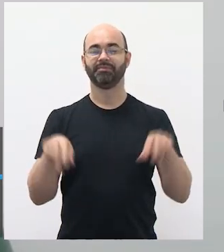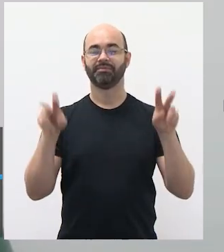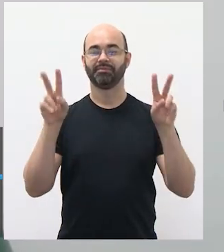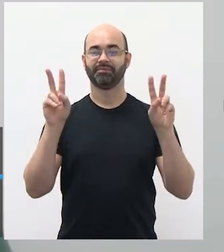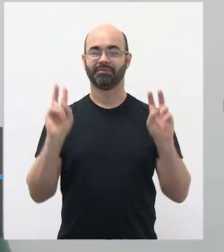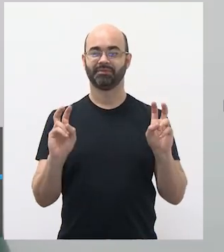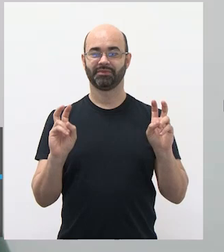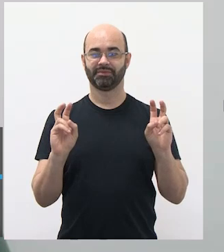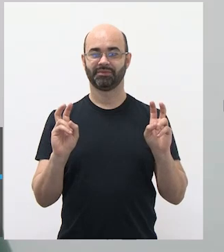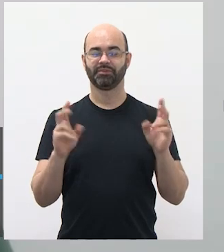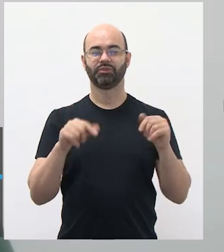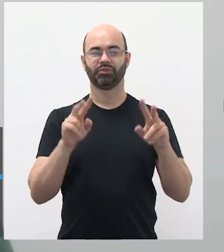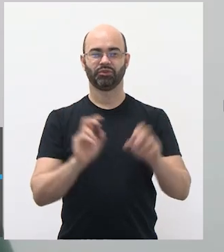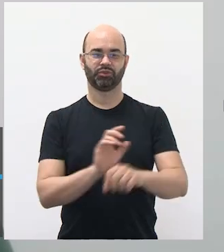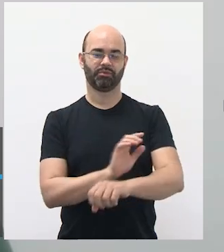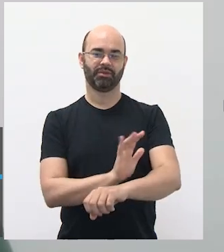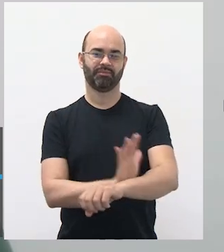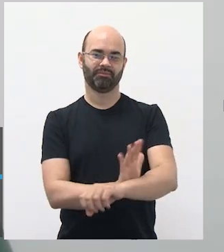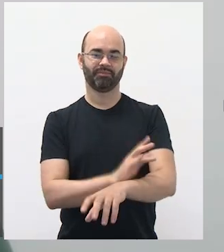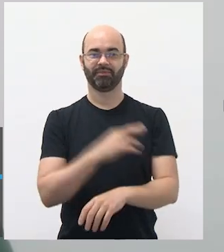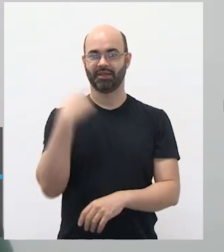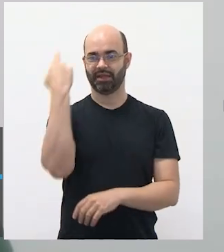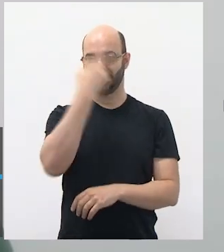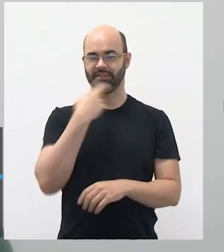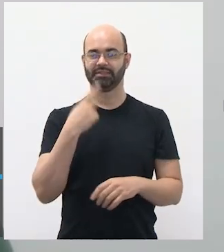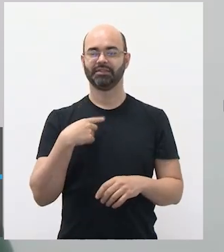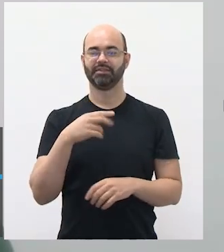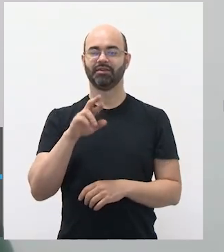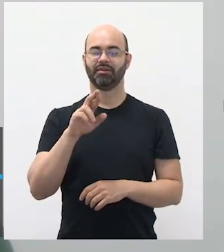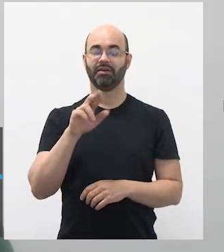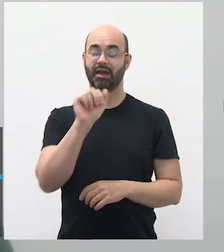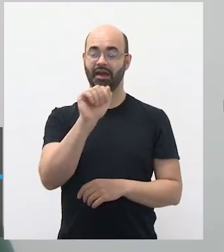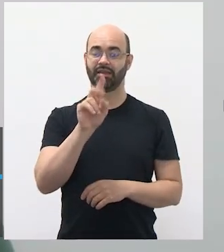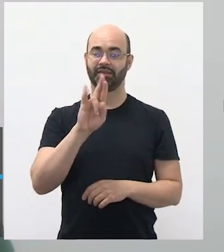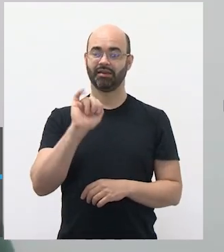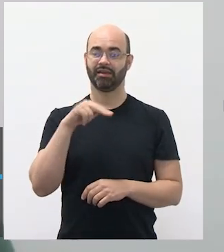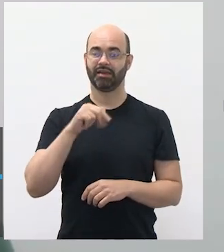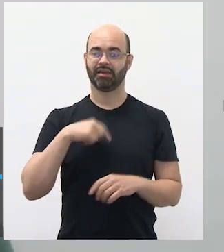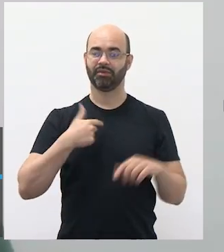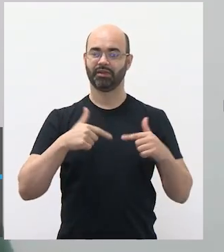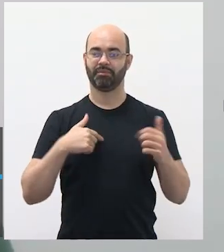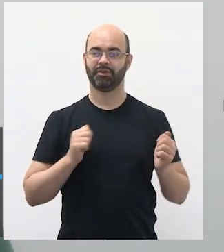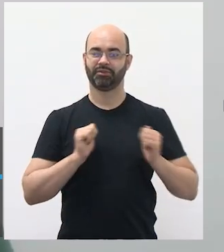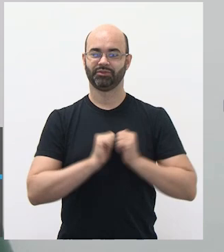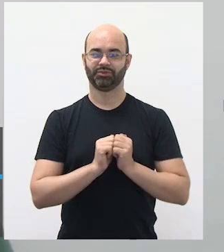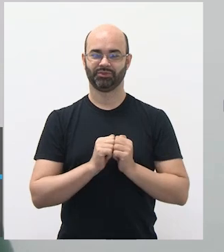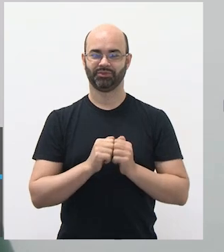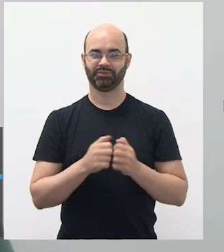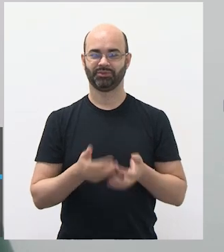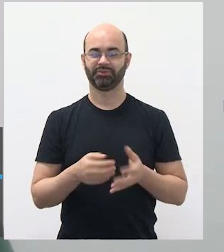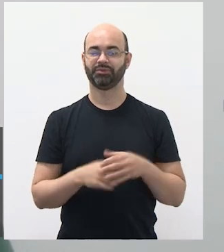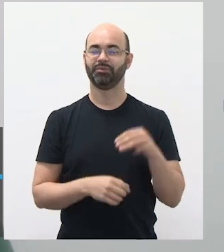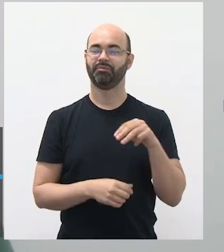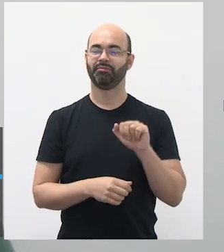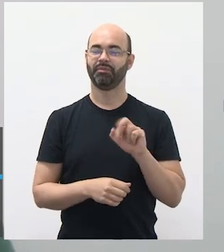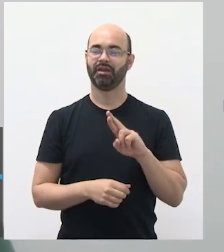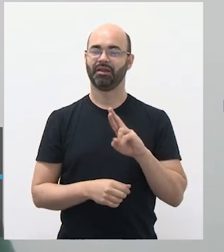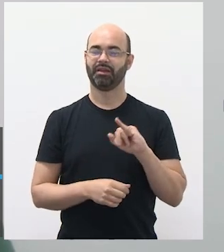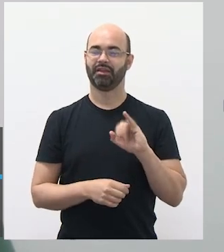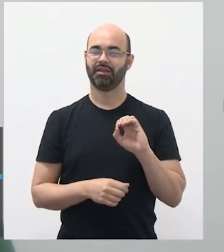relações étnico-raciais. Estou ali junto com o Adriano nesse trabalho. Agradeço muito, Mário,